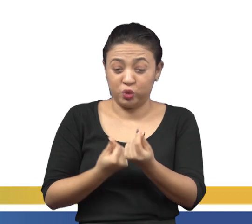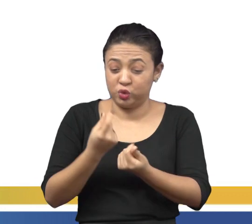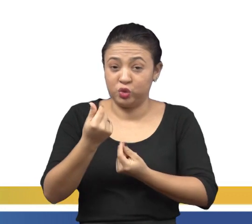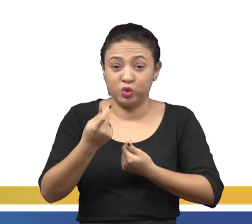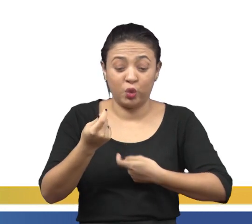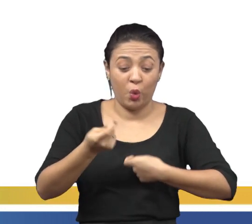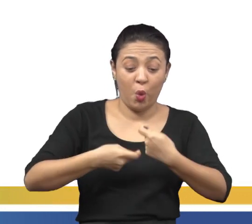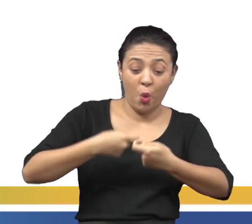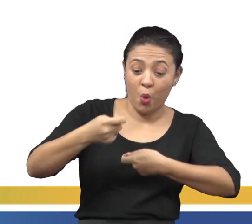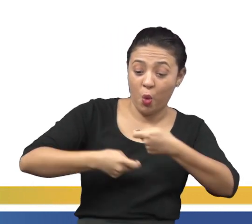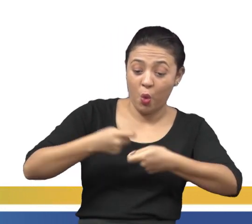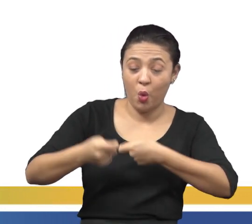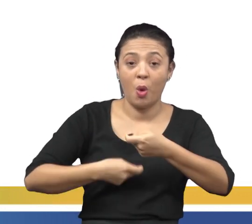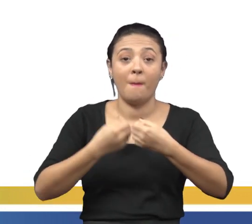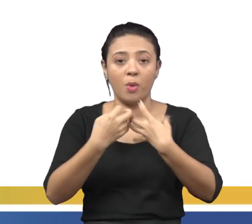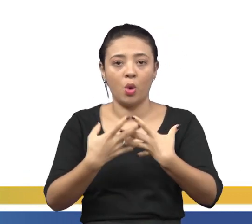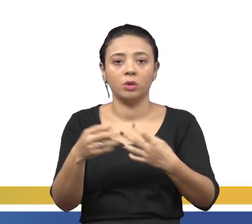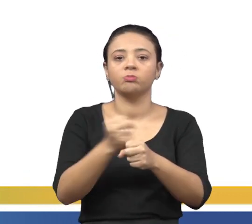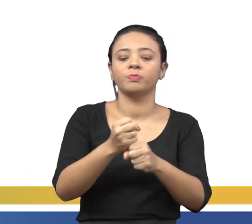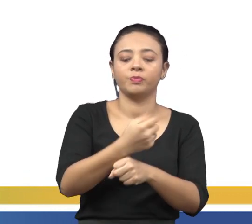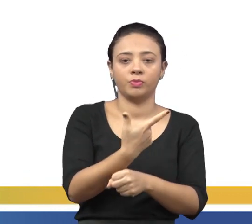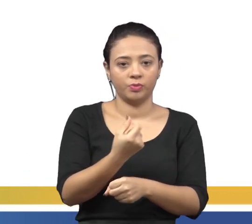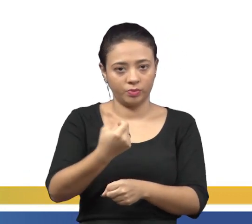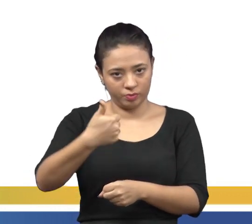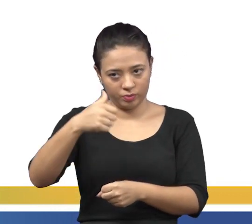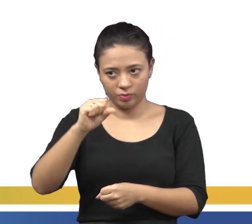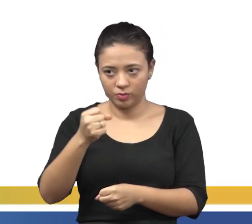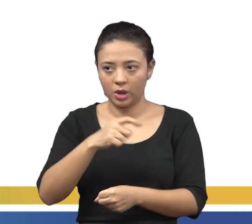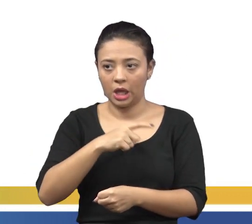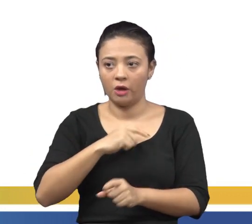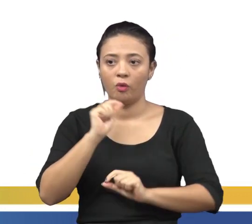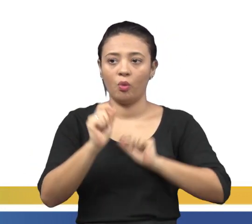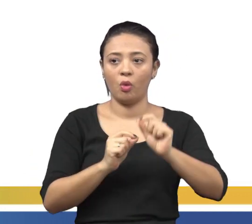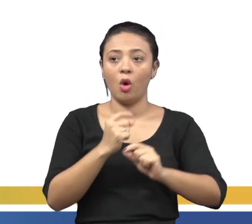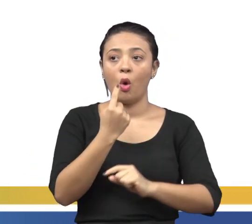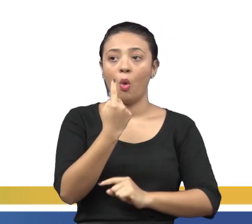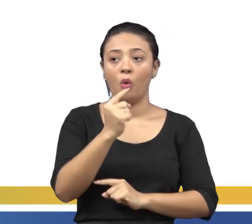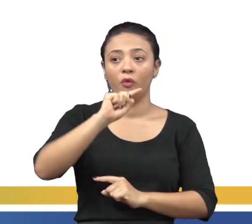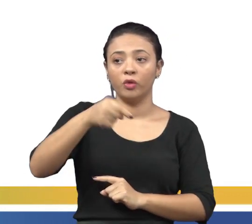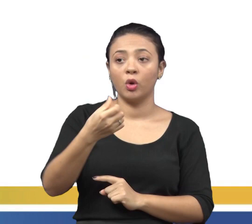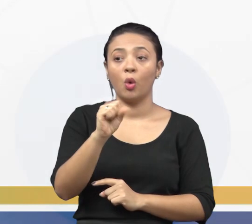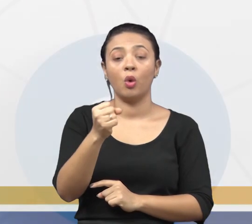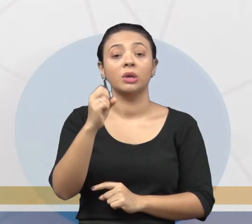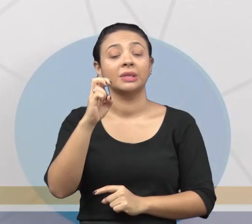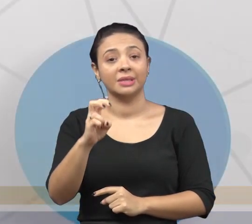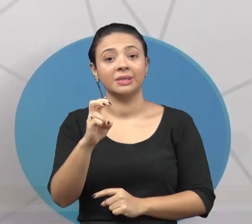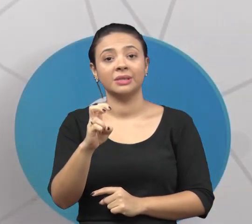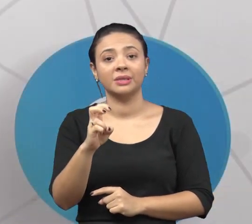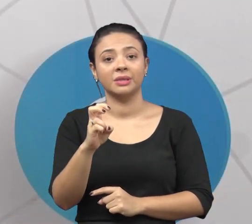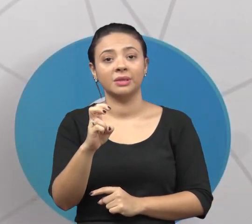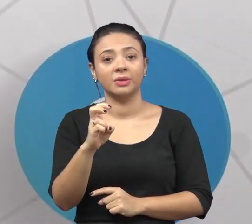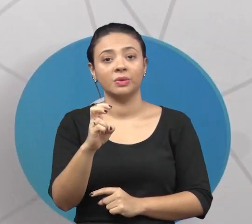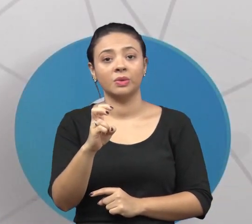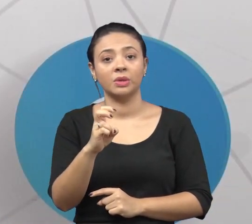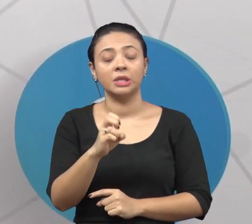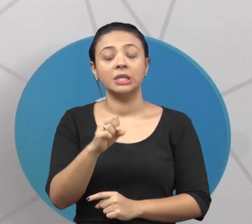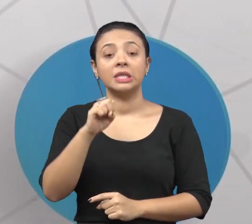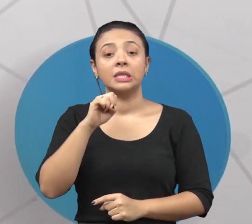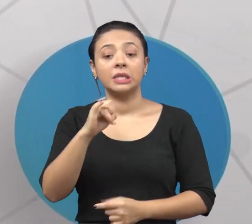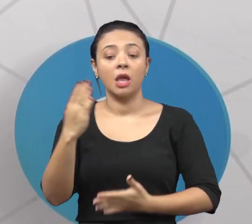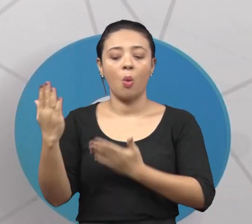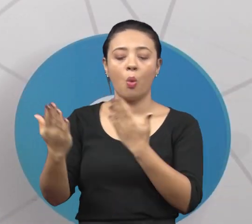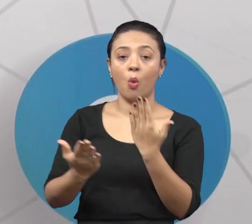2018, nós tivemos 1,85 de superávit comparado sempre ao ano anterior, tá? É o